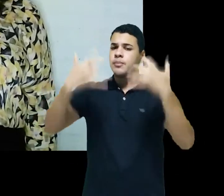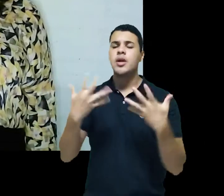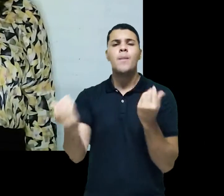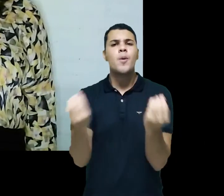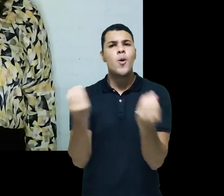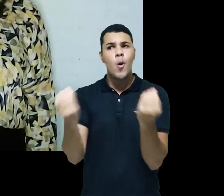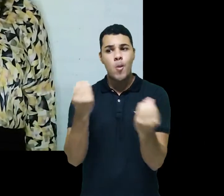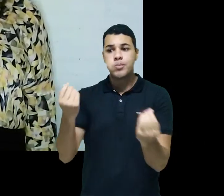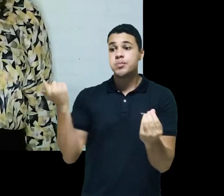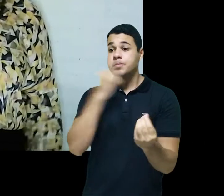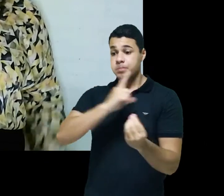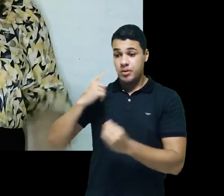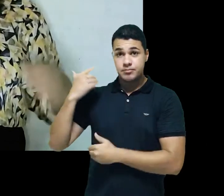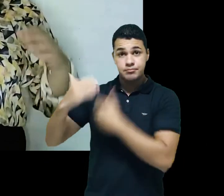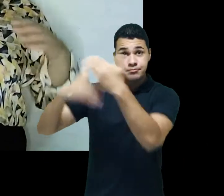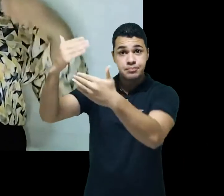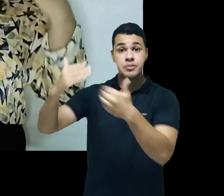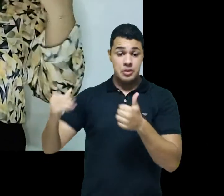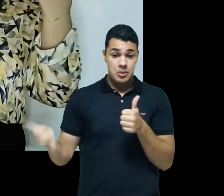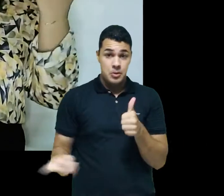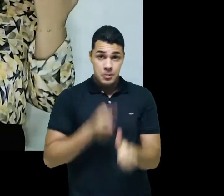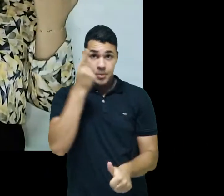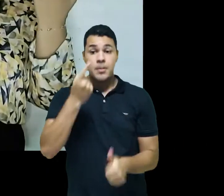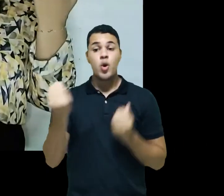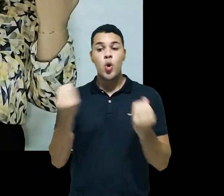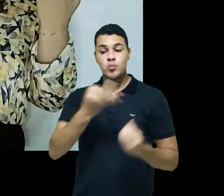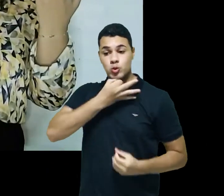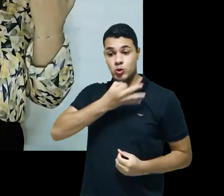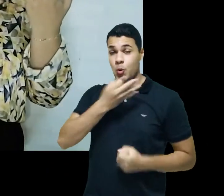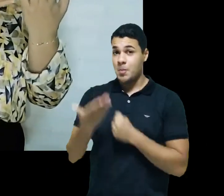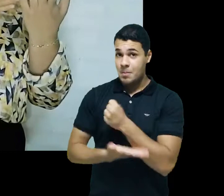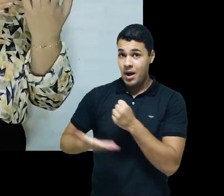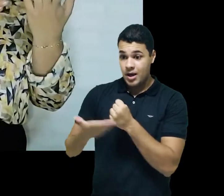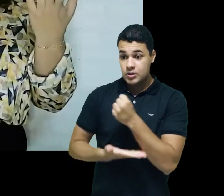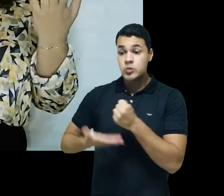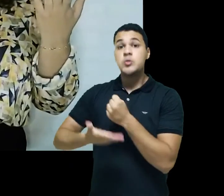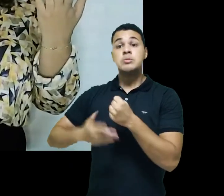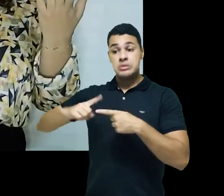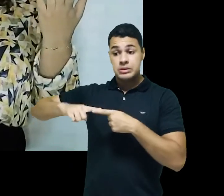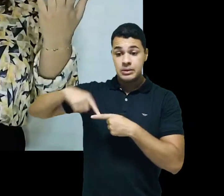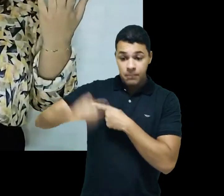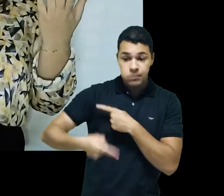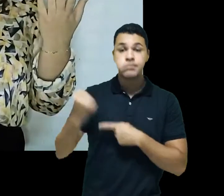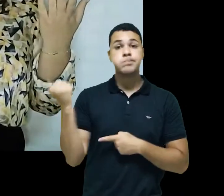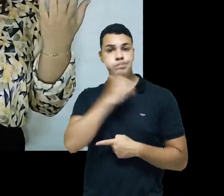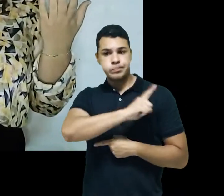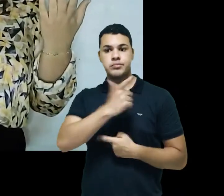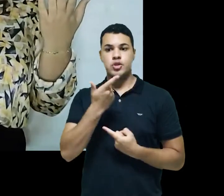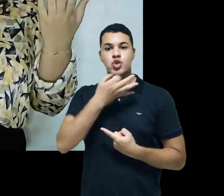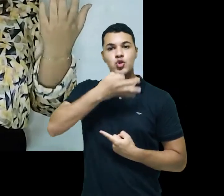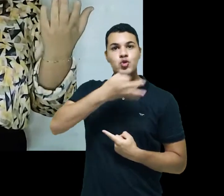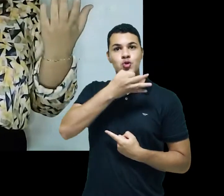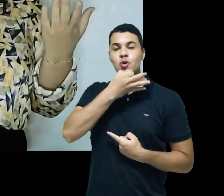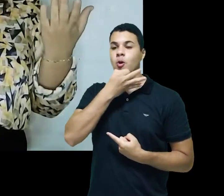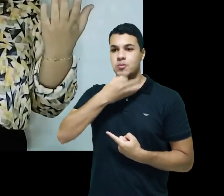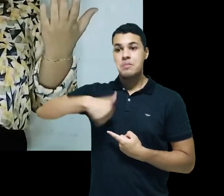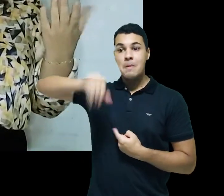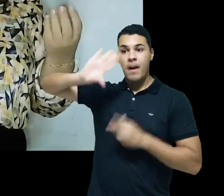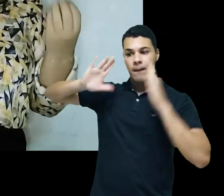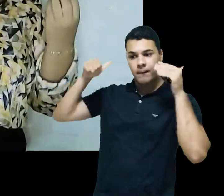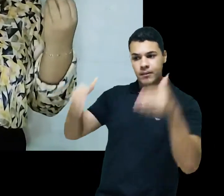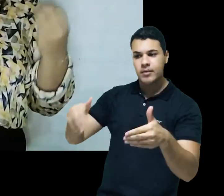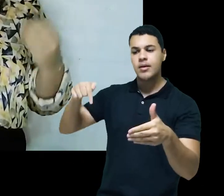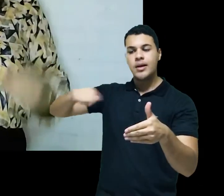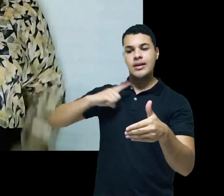sobre a ideia de desenvolver primeiro um som básico e, em seguida, construir sonoridades